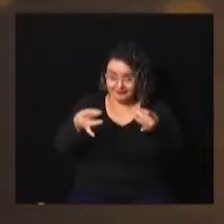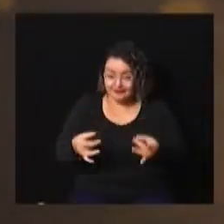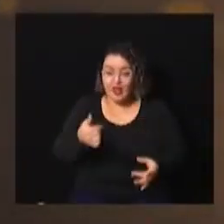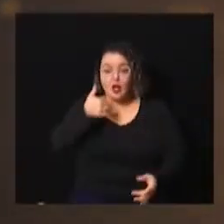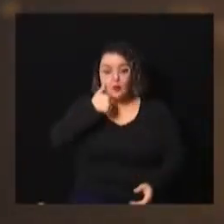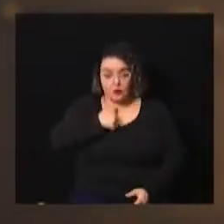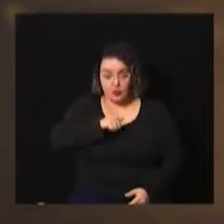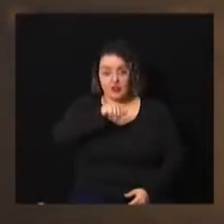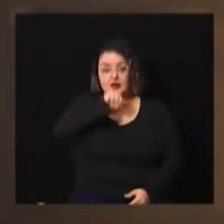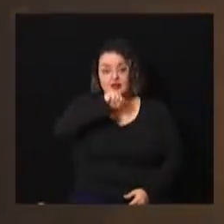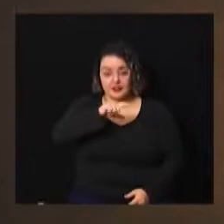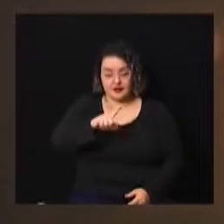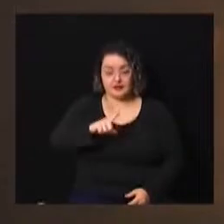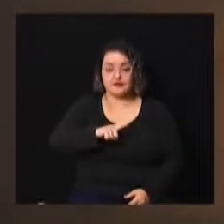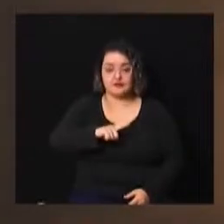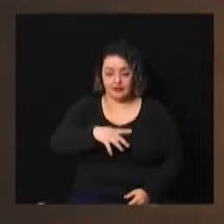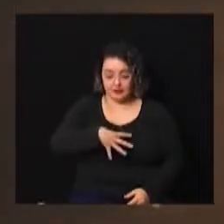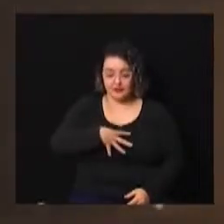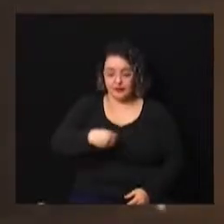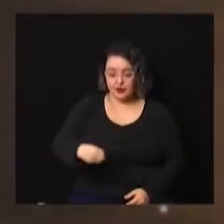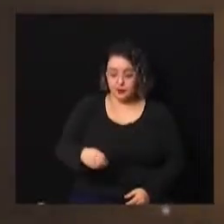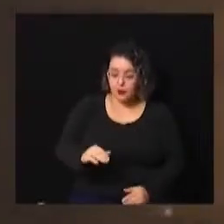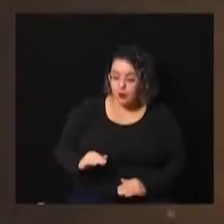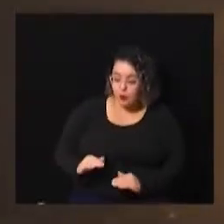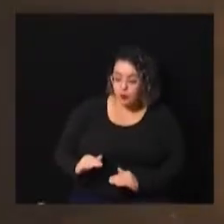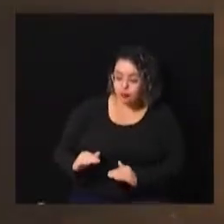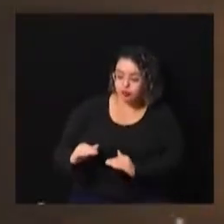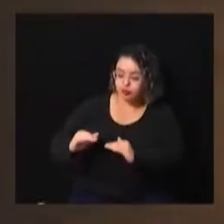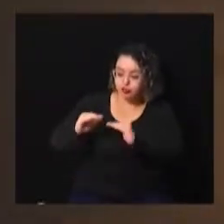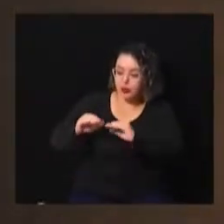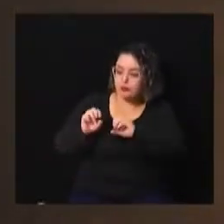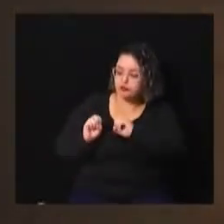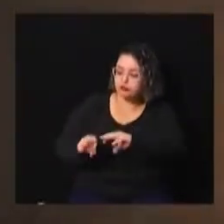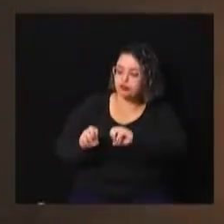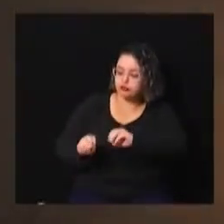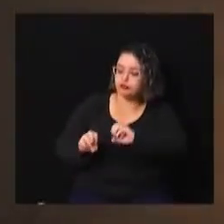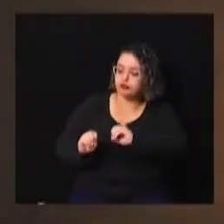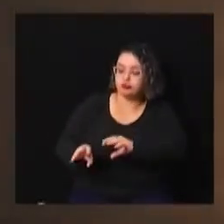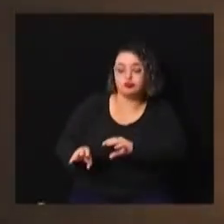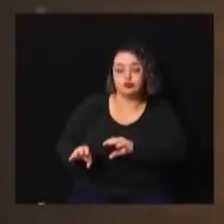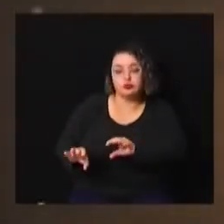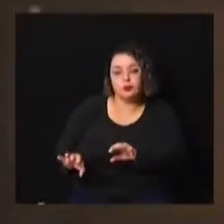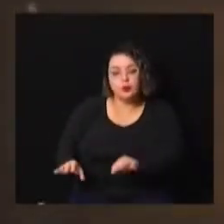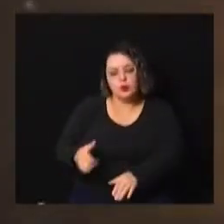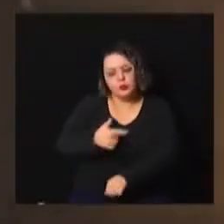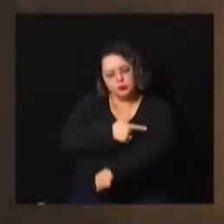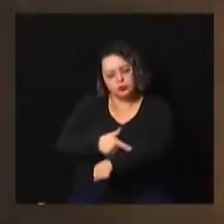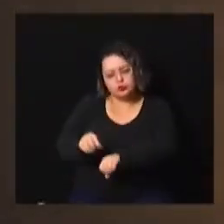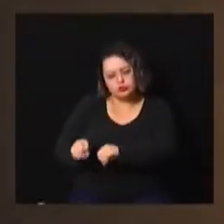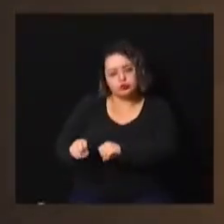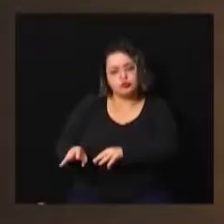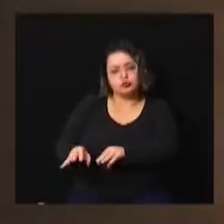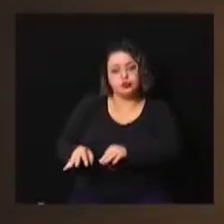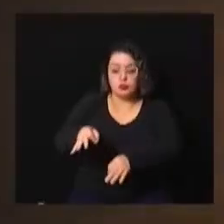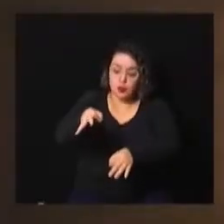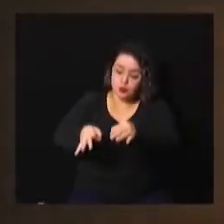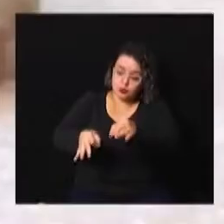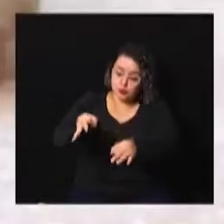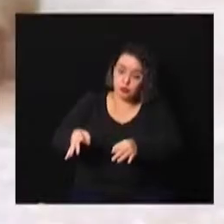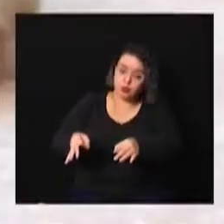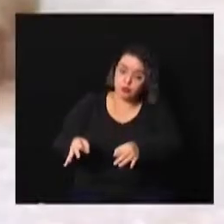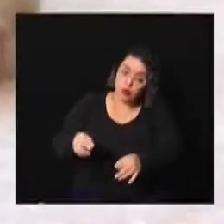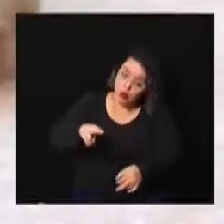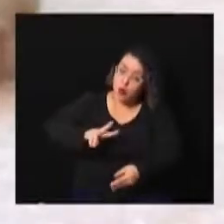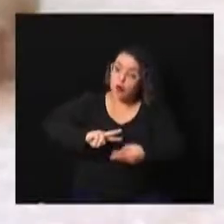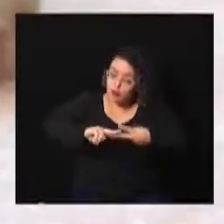tem o filho, que cria e educa, ligada por laços biológicos ou por vínculos jurídicos.